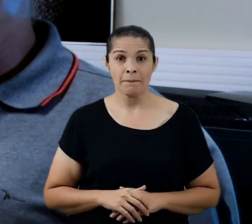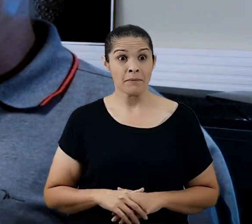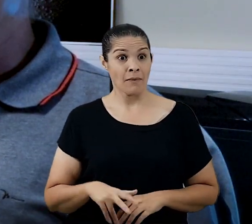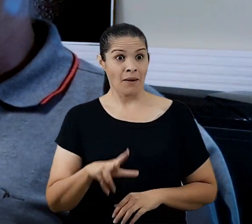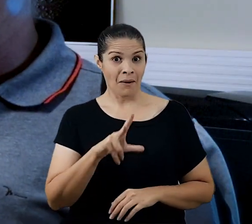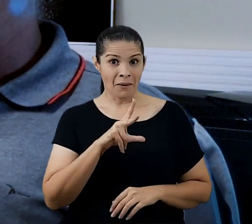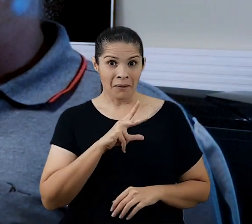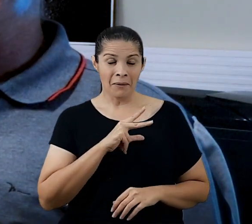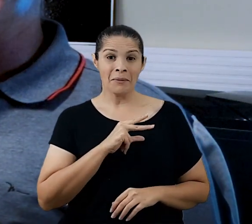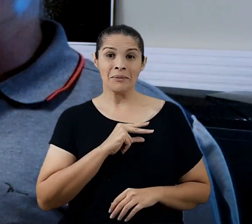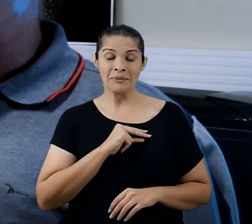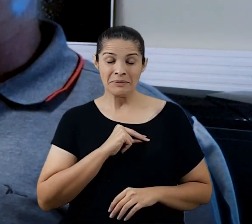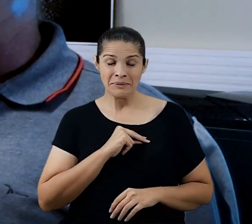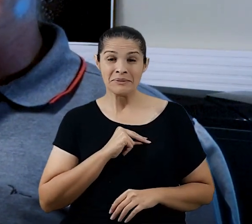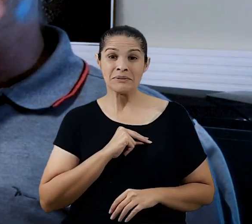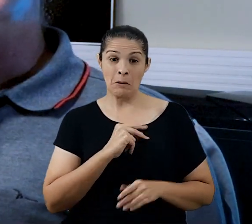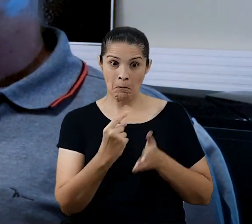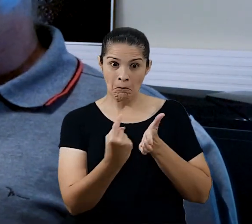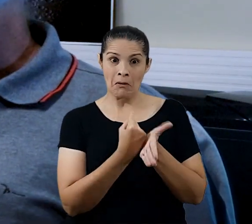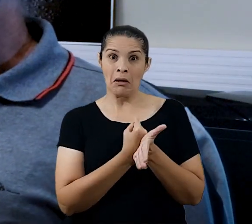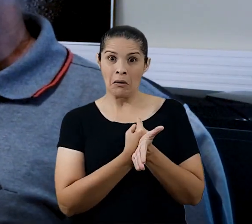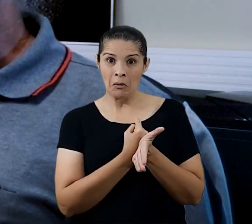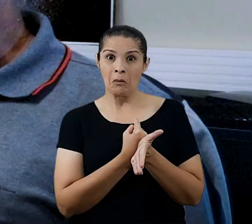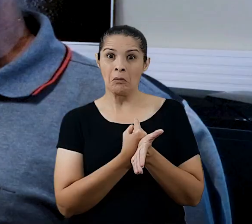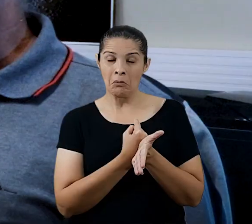Poxa, que pergunta boa, hein?